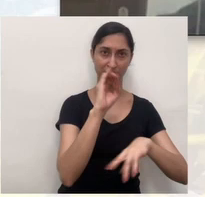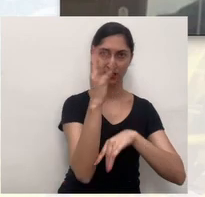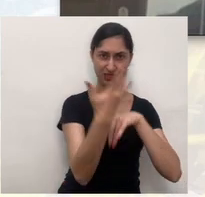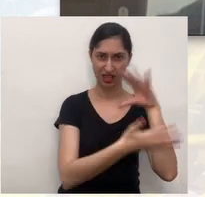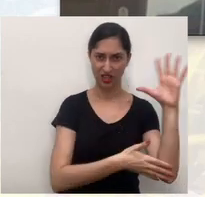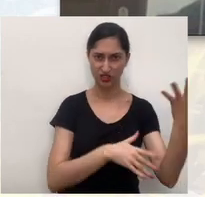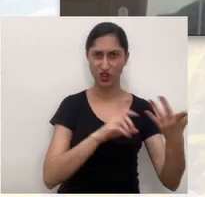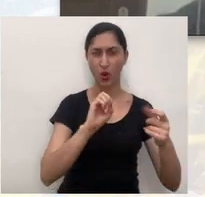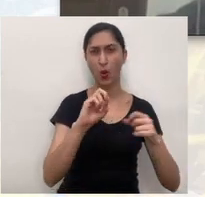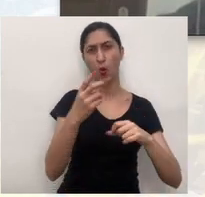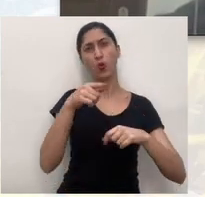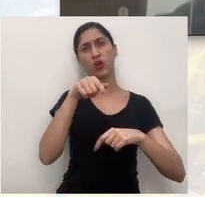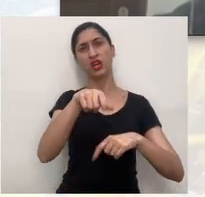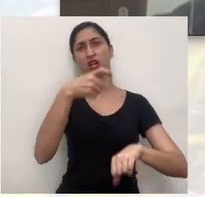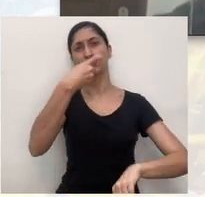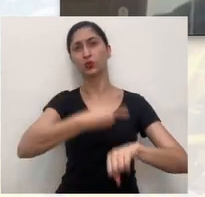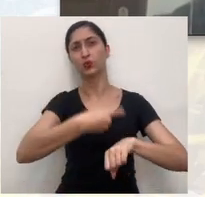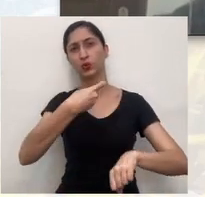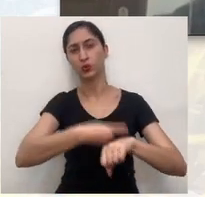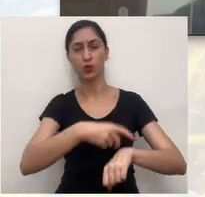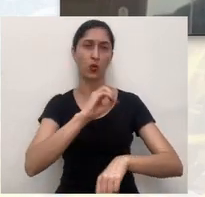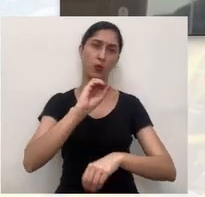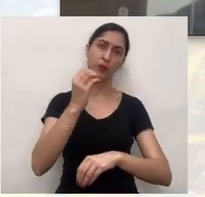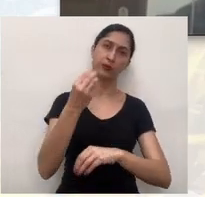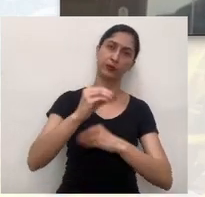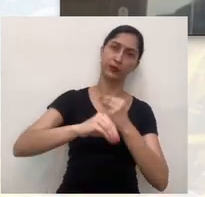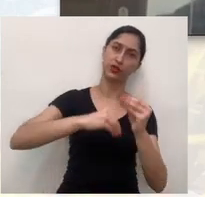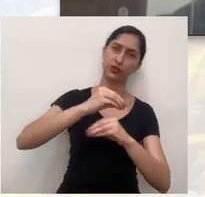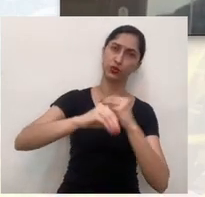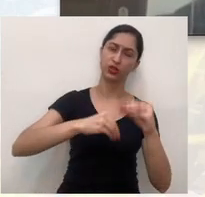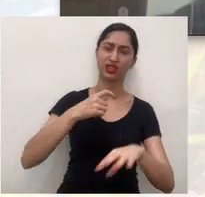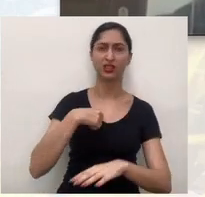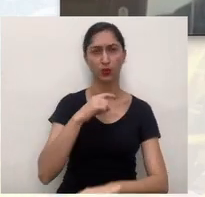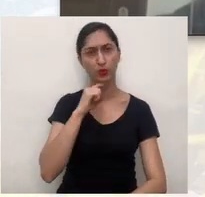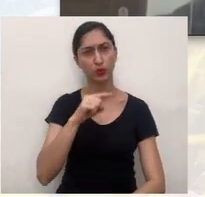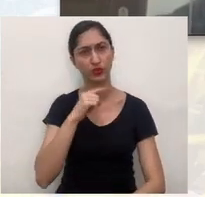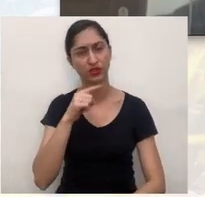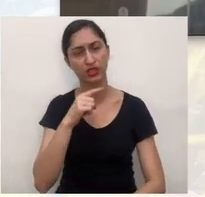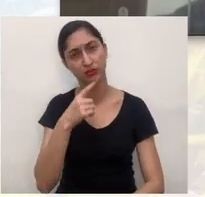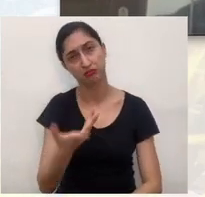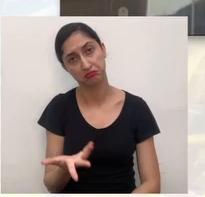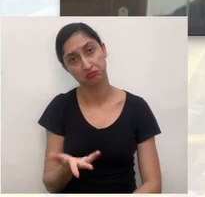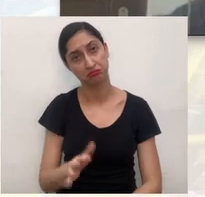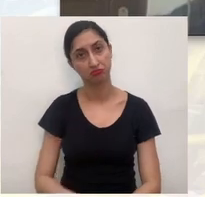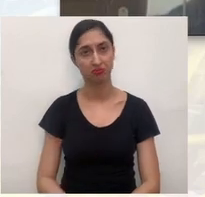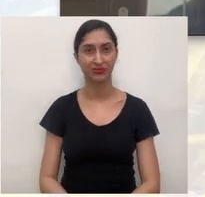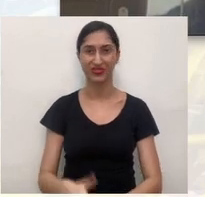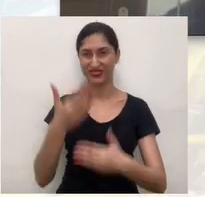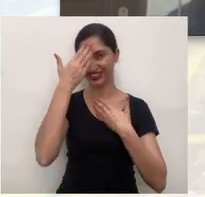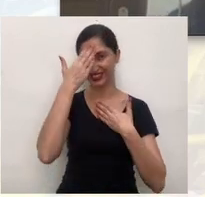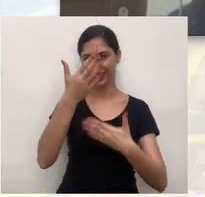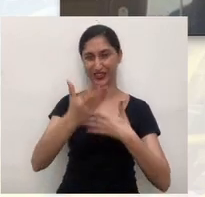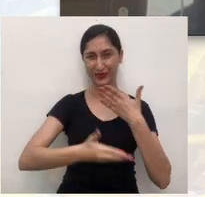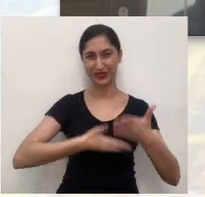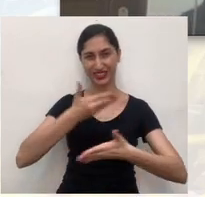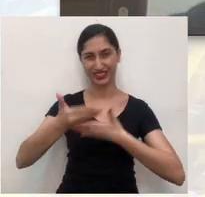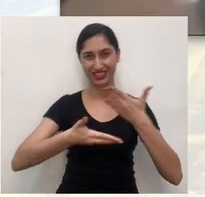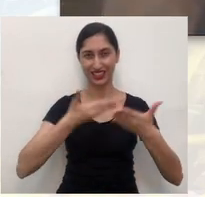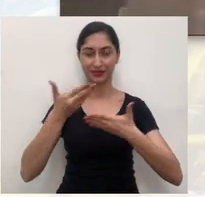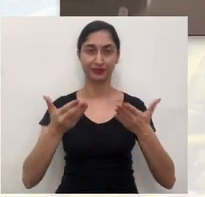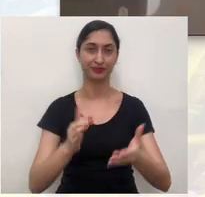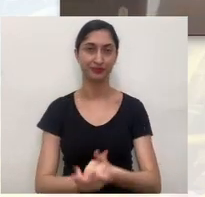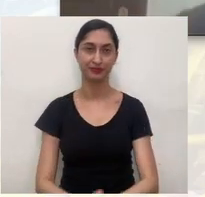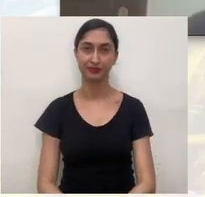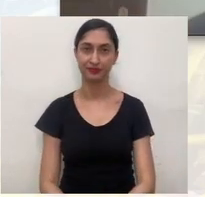o tornam rígidos? Ou seria um mix? Eu fiquei com essa dúvida. Obrigada pelas ricas informações compartilhadas.